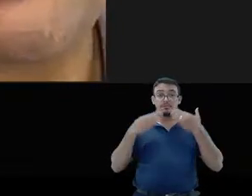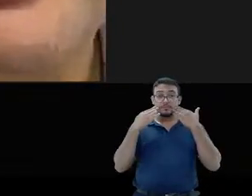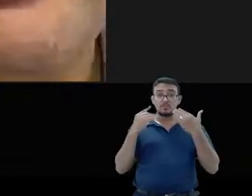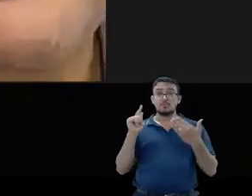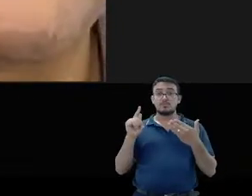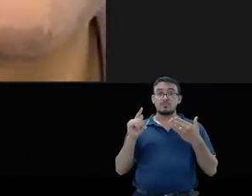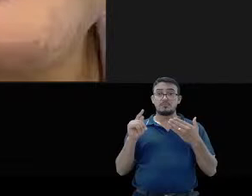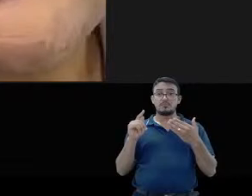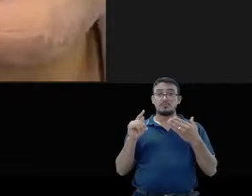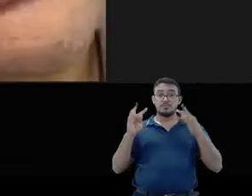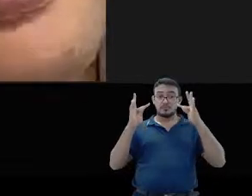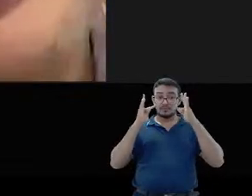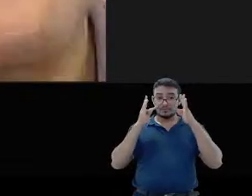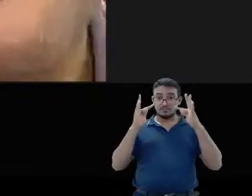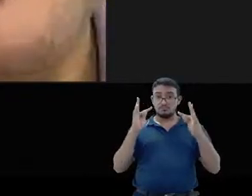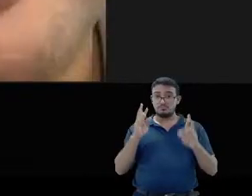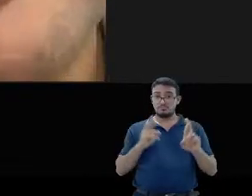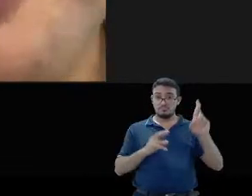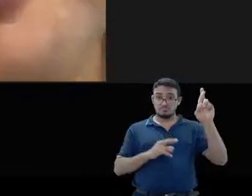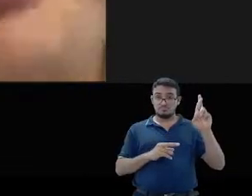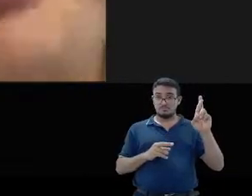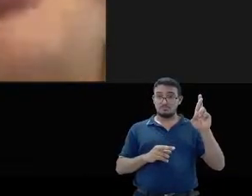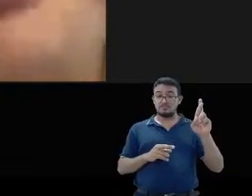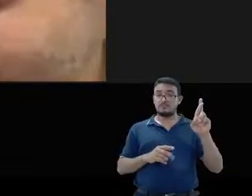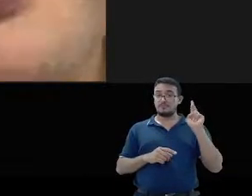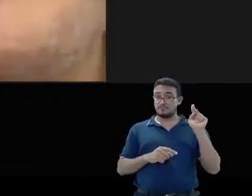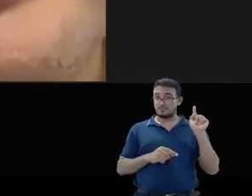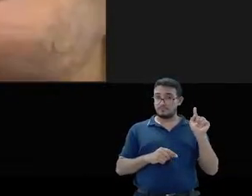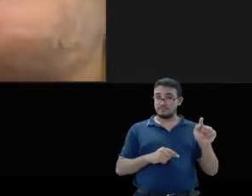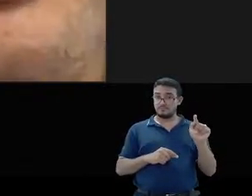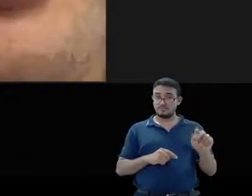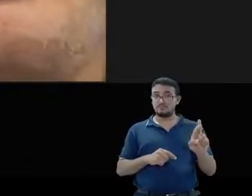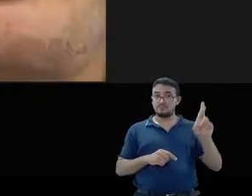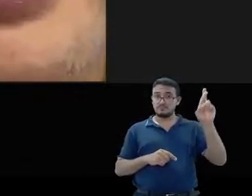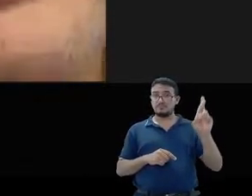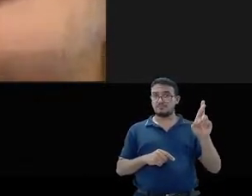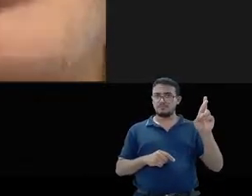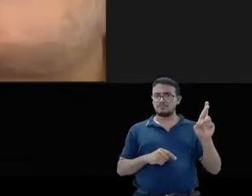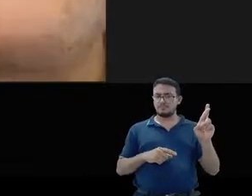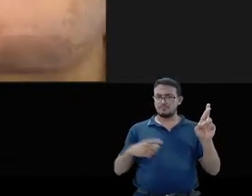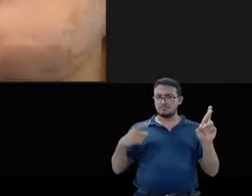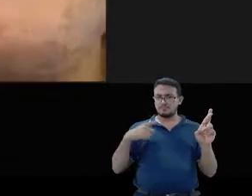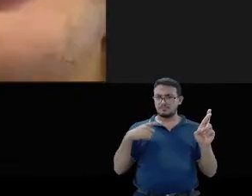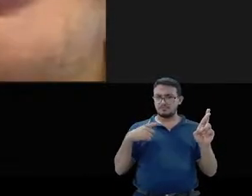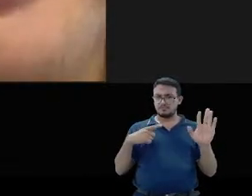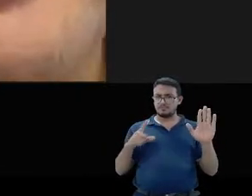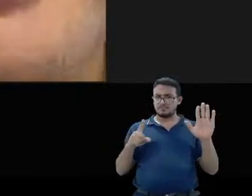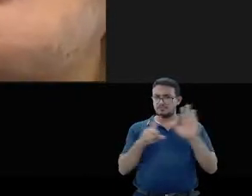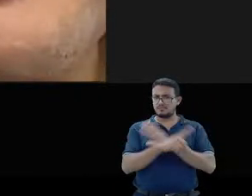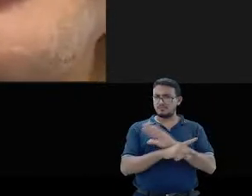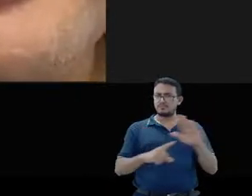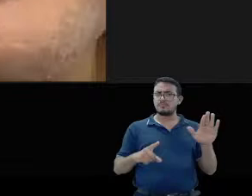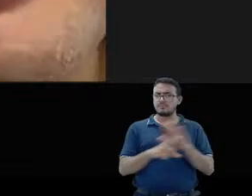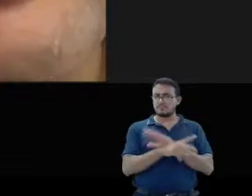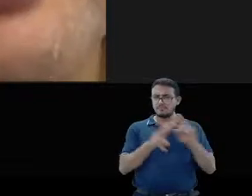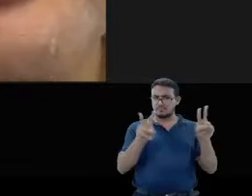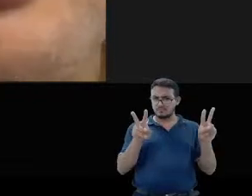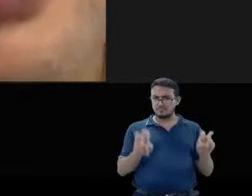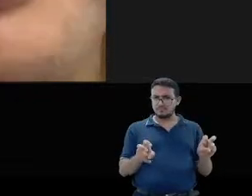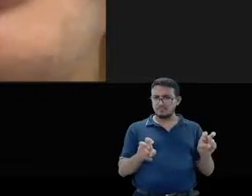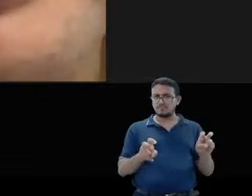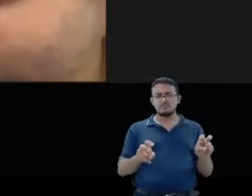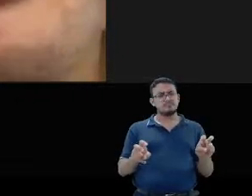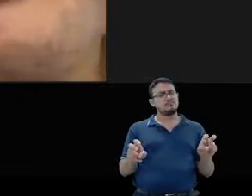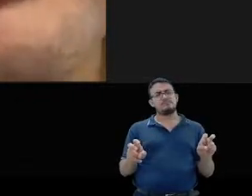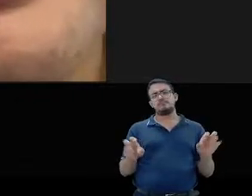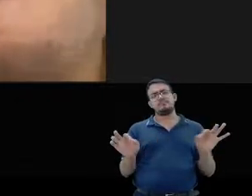testemunhas patronais, indicadas, na verdade, pela figura patronal, elas não foram indagadas a respeito da matéria, seja pelo